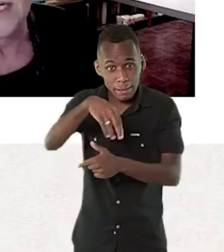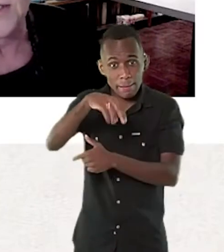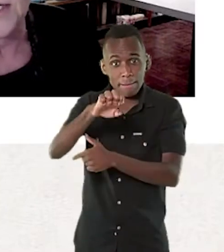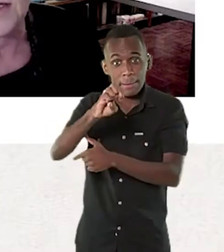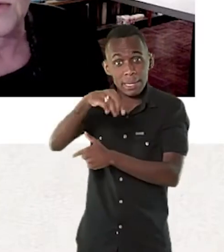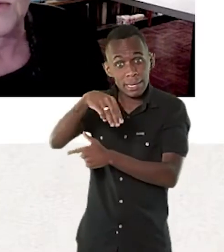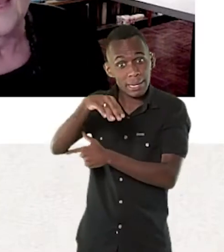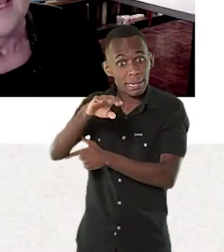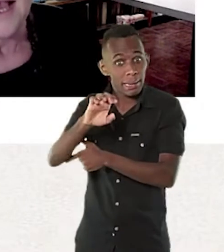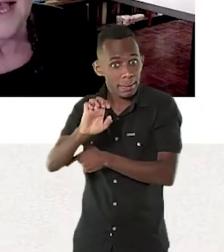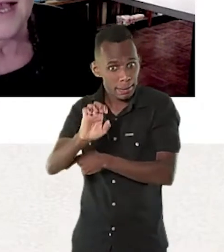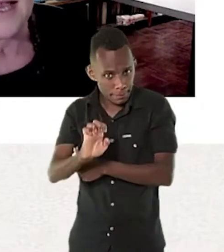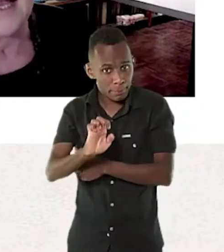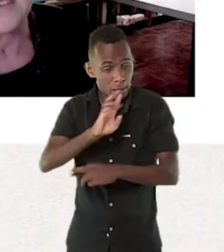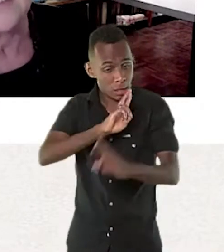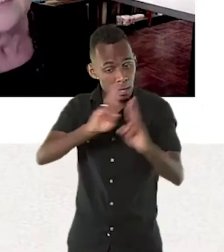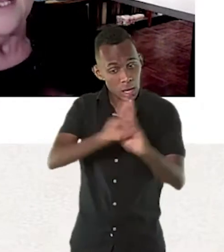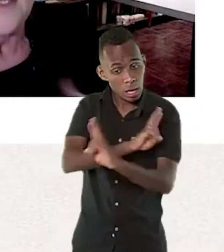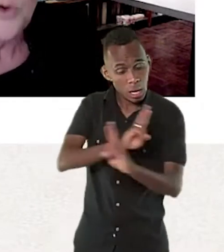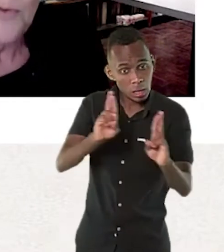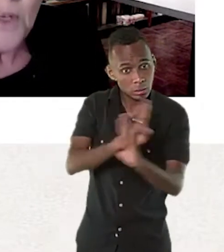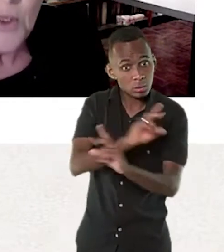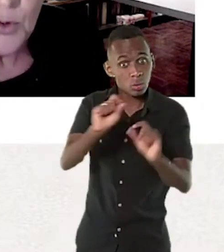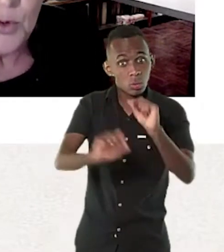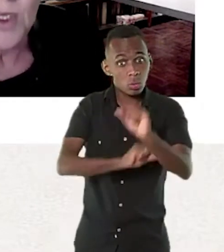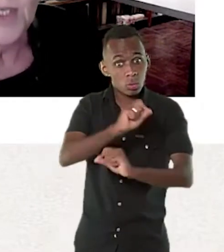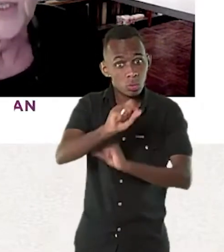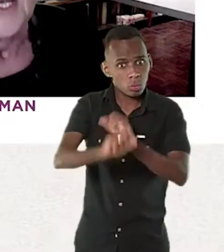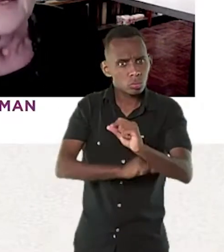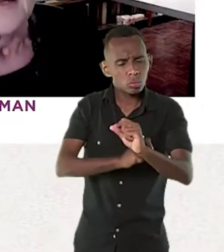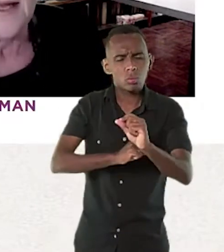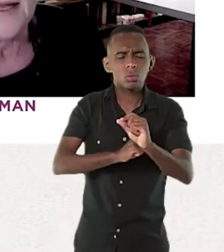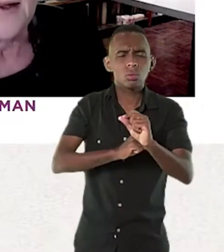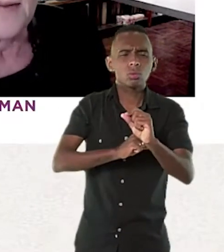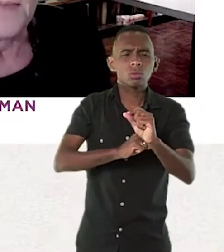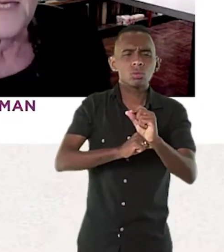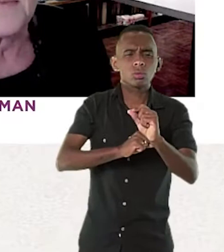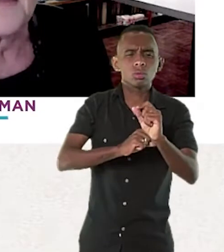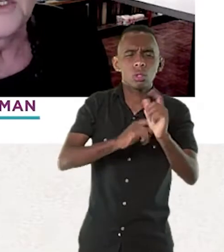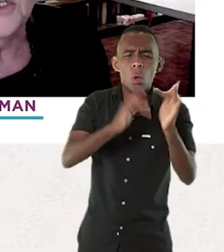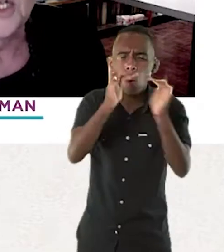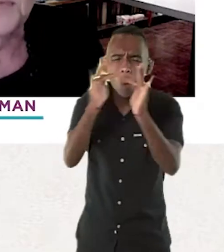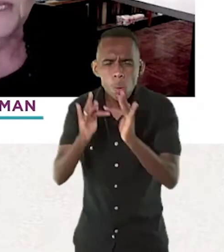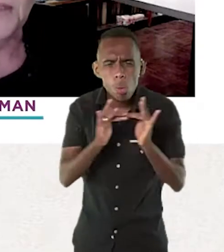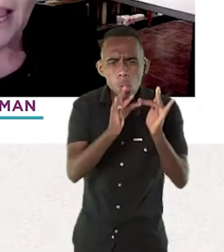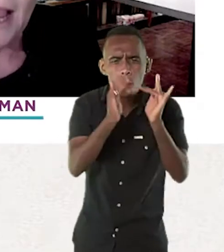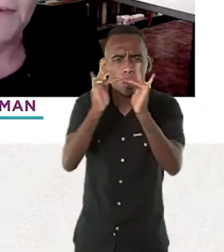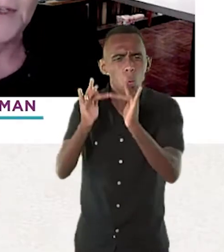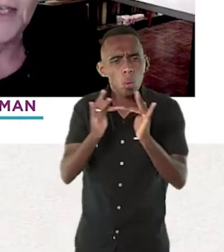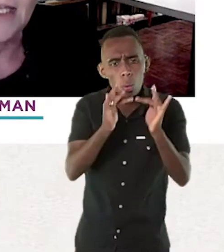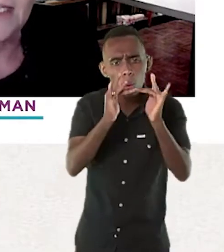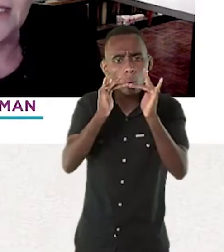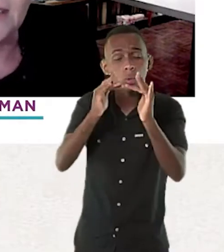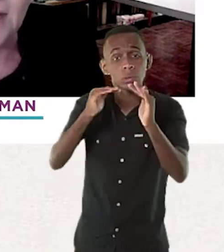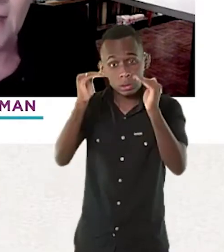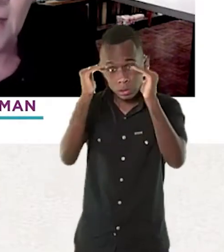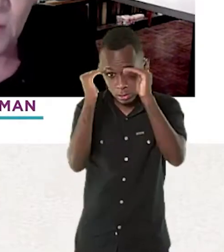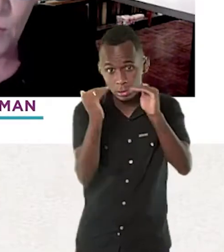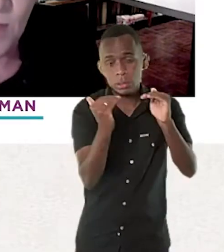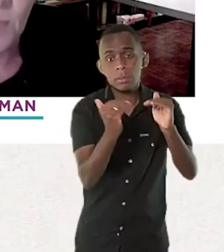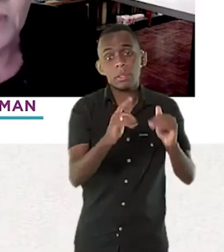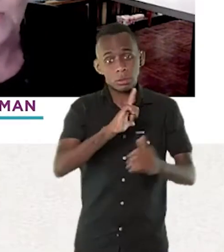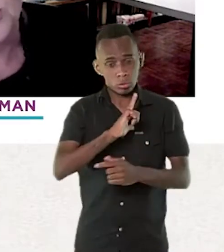sticker com relação às convenções minimamente respeitáveis